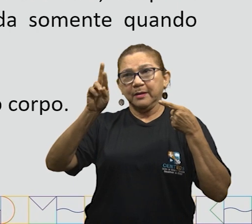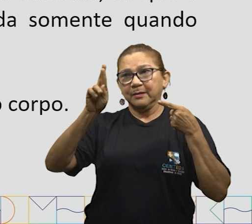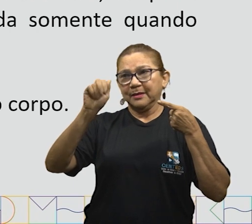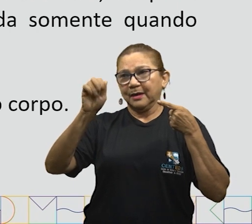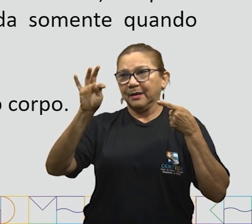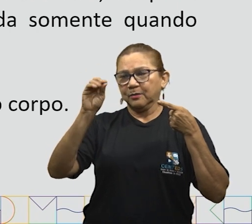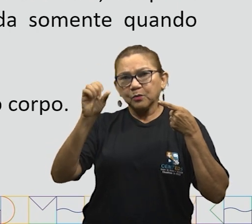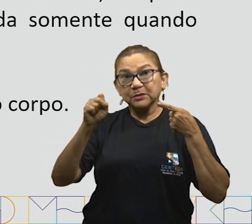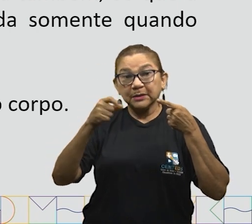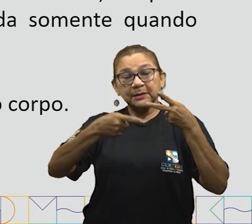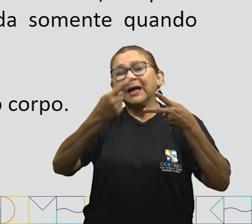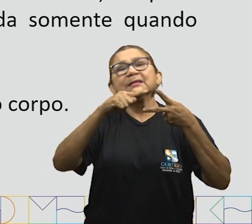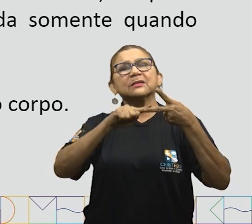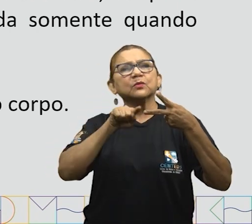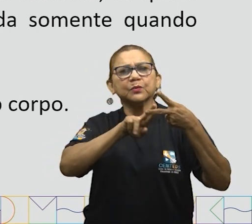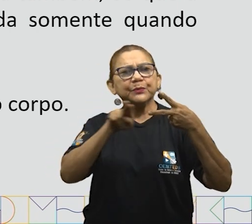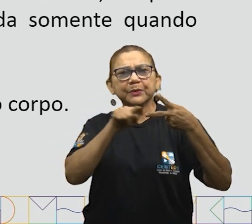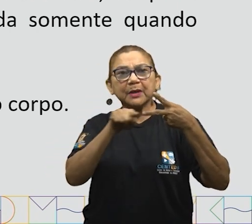segunda estará